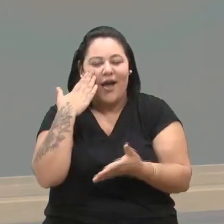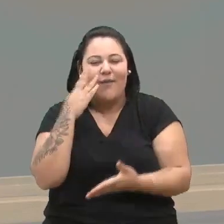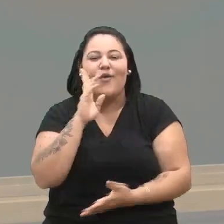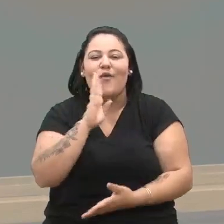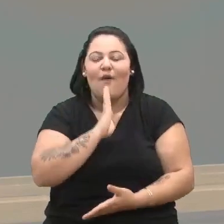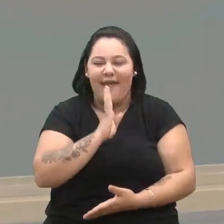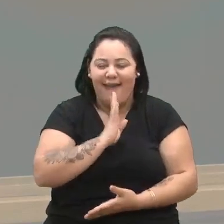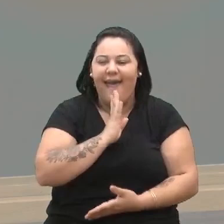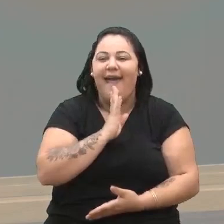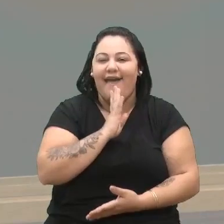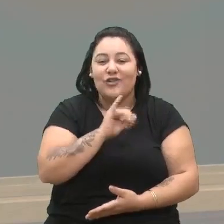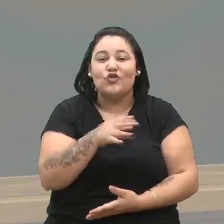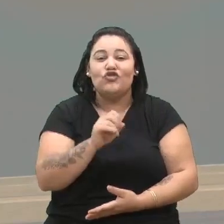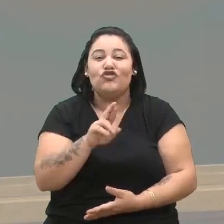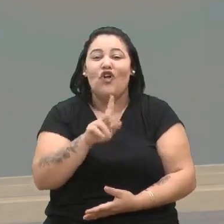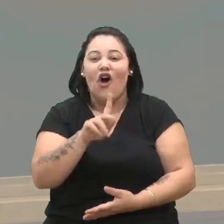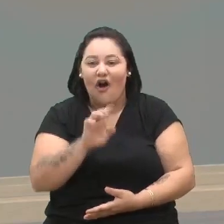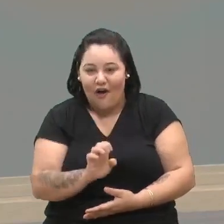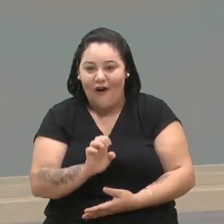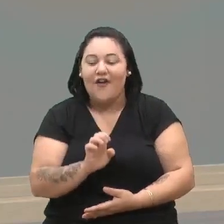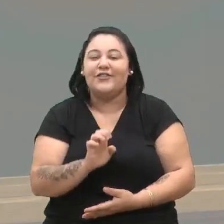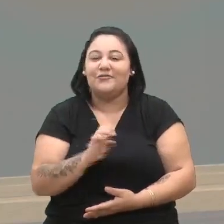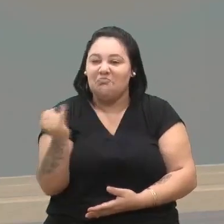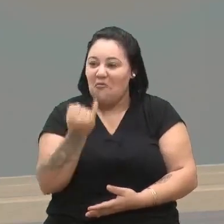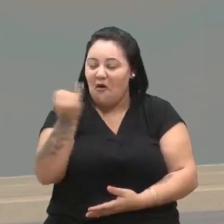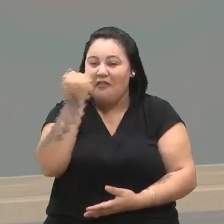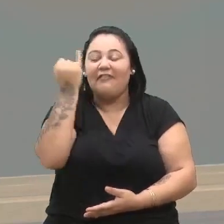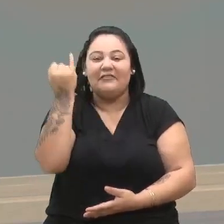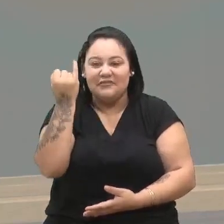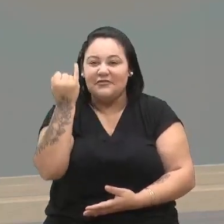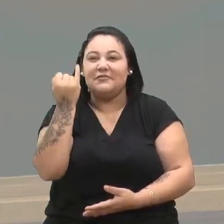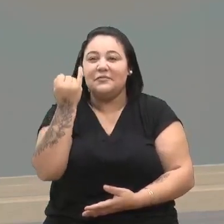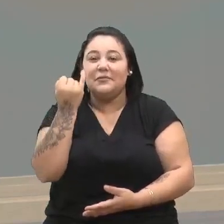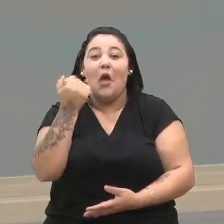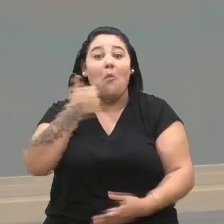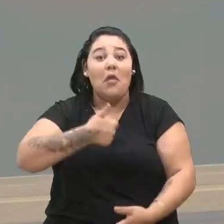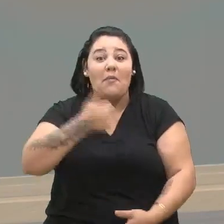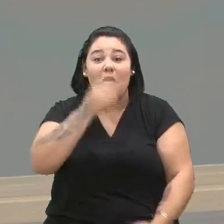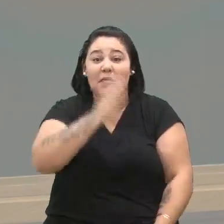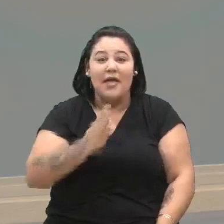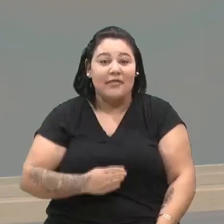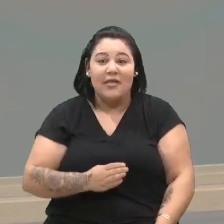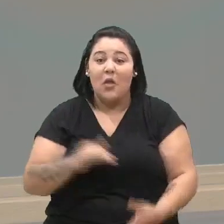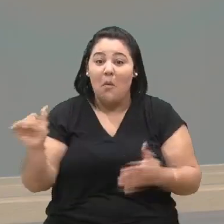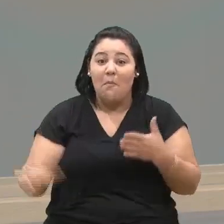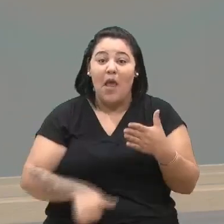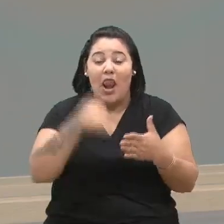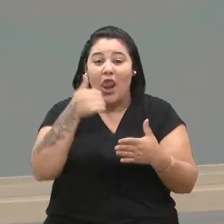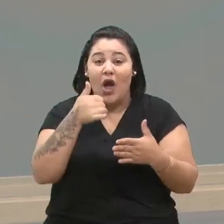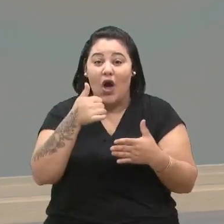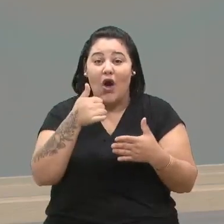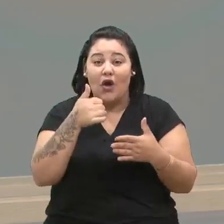nas quadras do futsal, se tornou o primeiro brasileiro a ser eleito o melhor jogador do mundo pela FIFA em